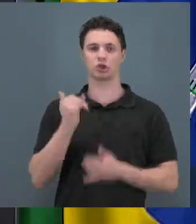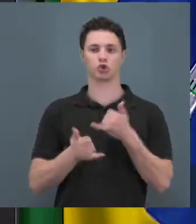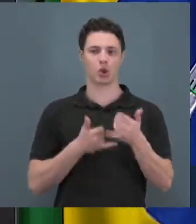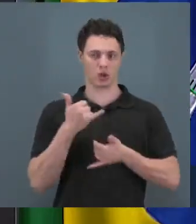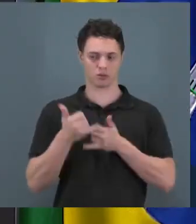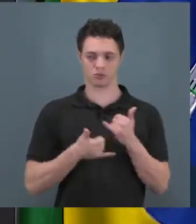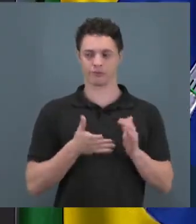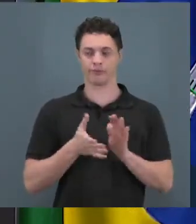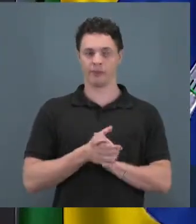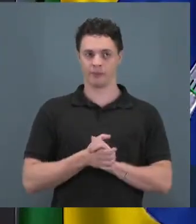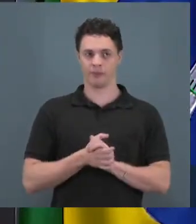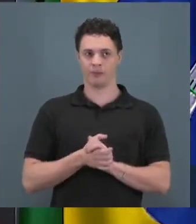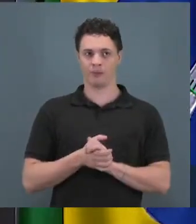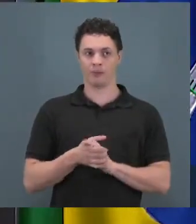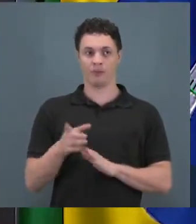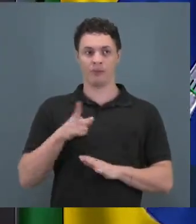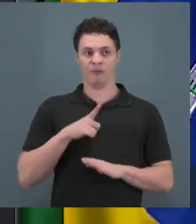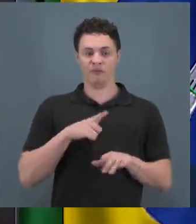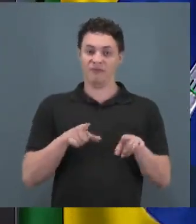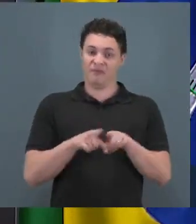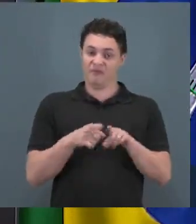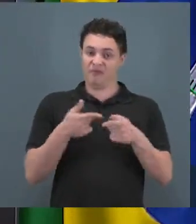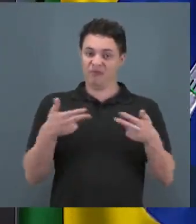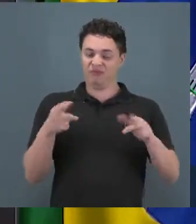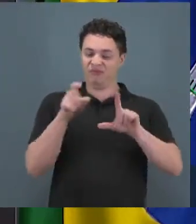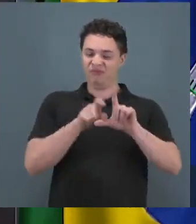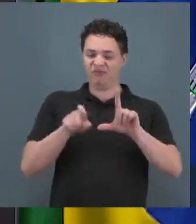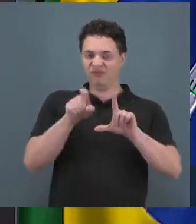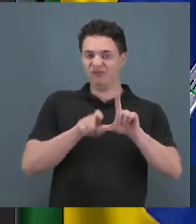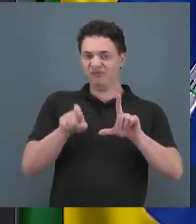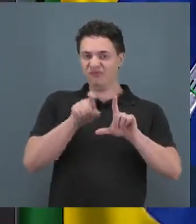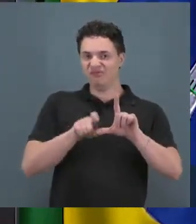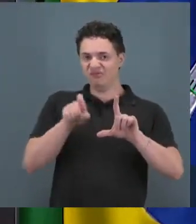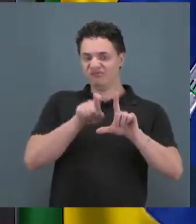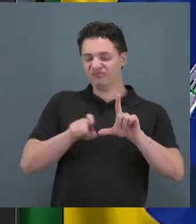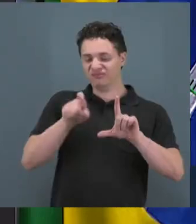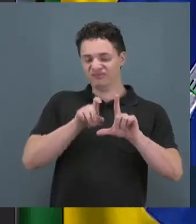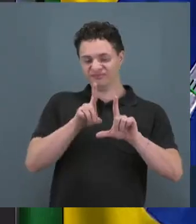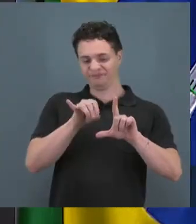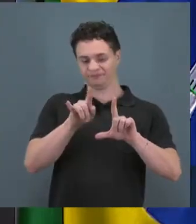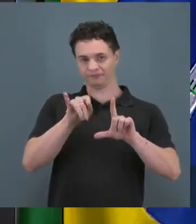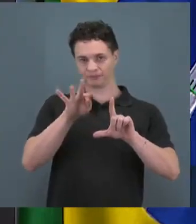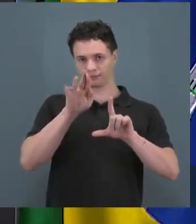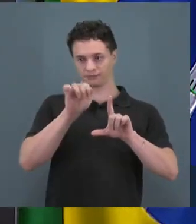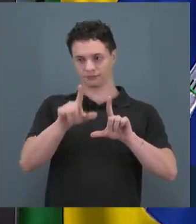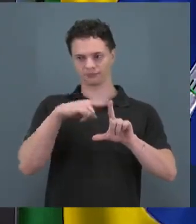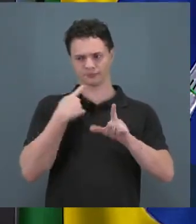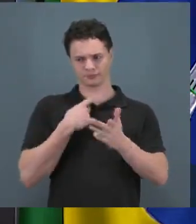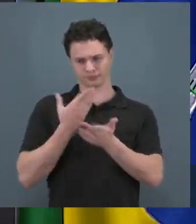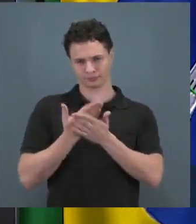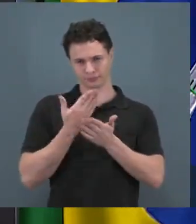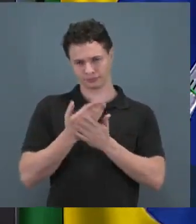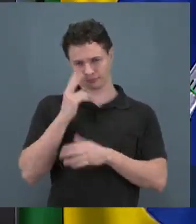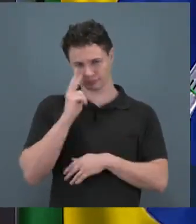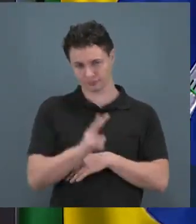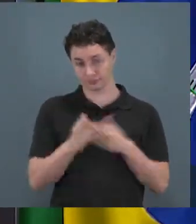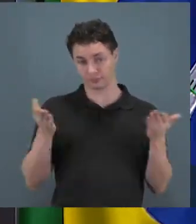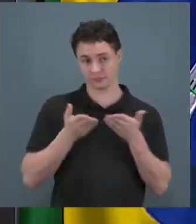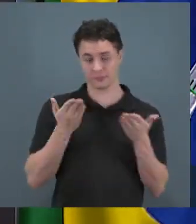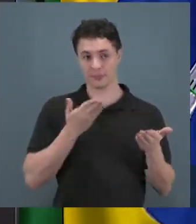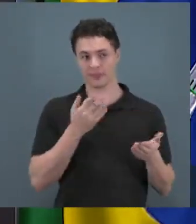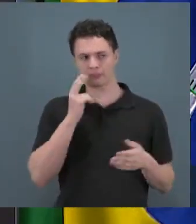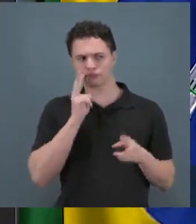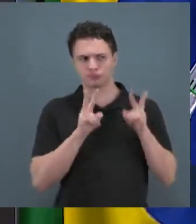E tem as digitais aí pelo projeto, pelo que a gente estuda, pelo que a gente ouve